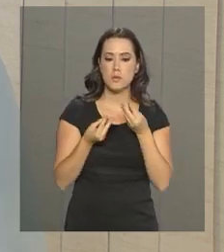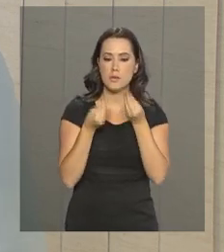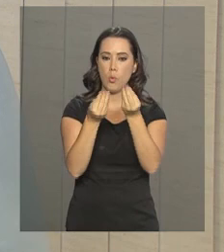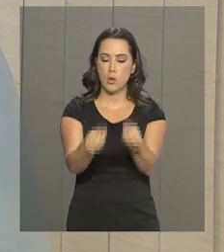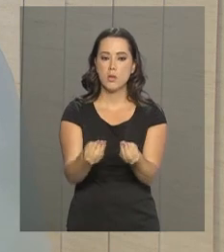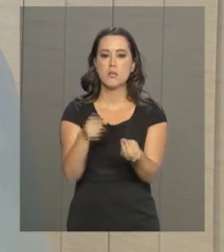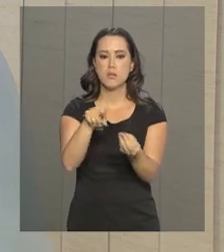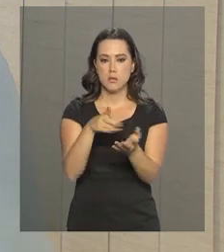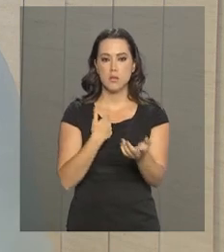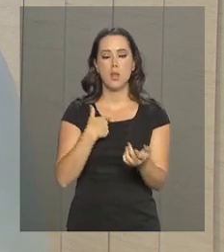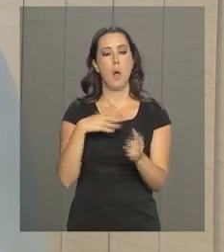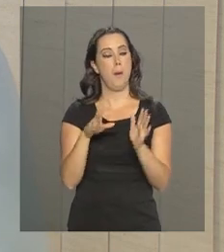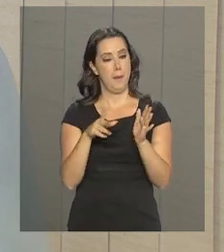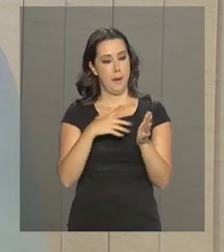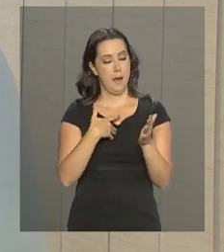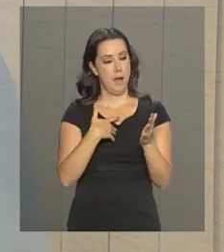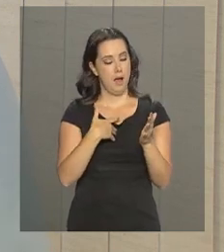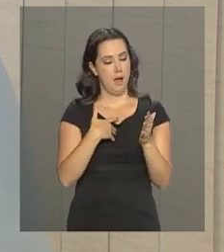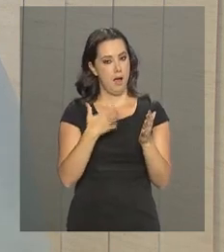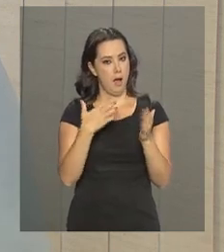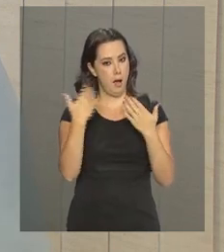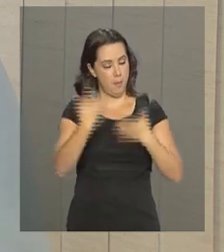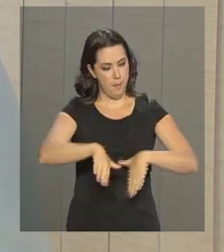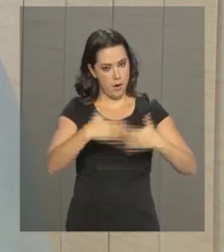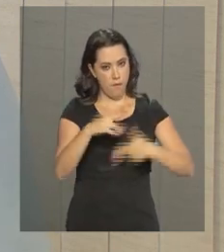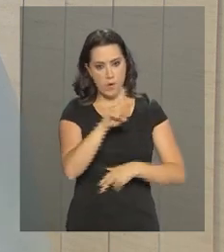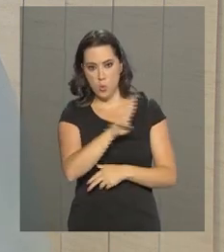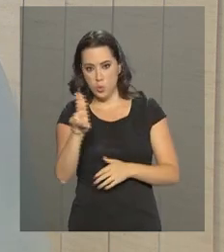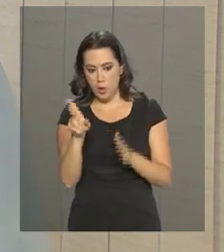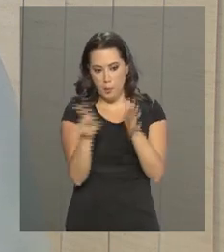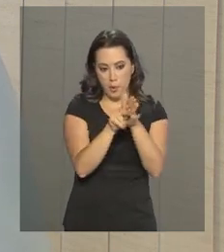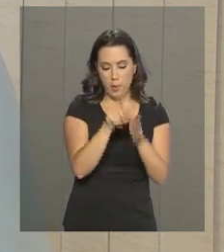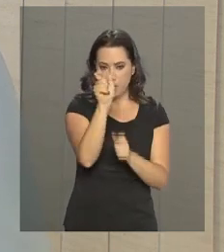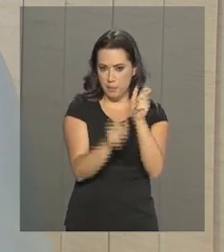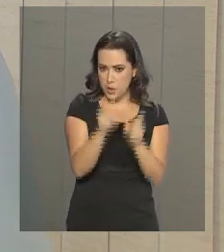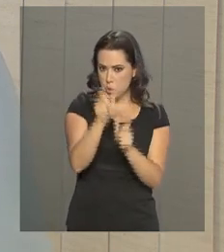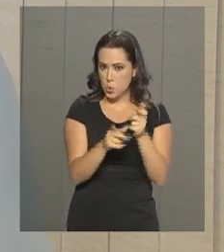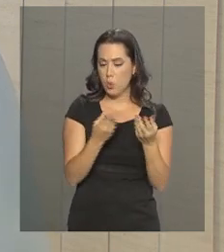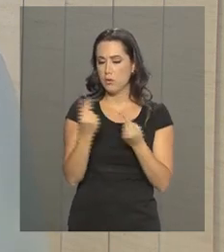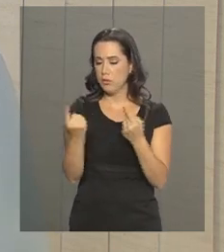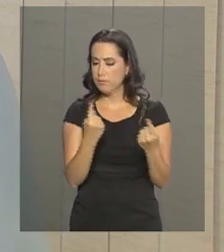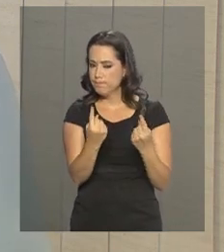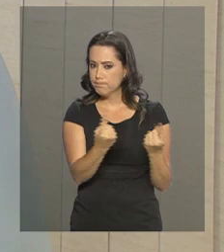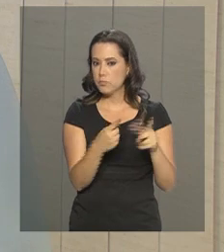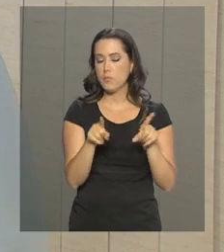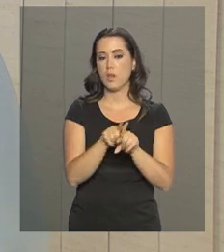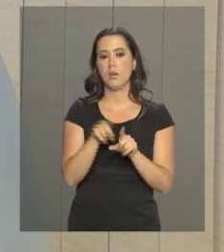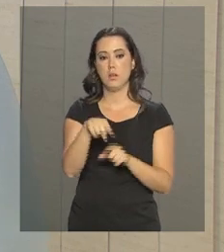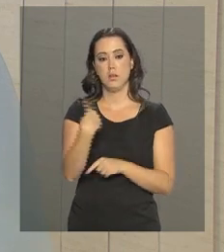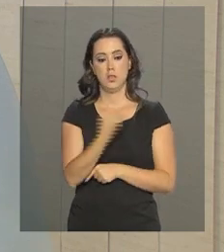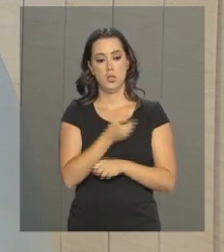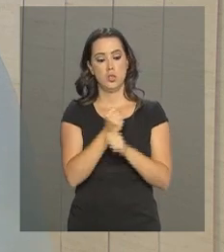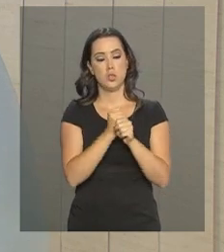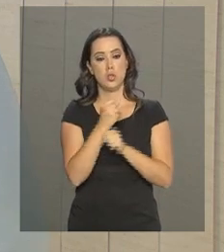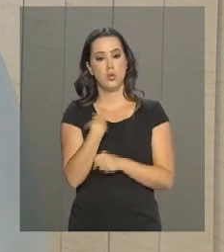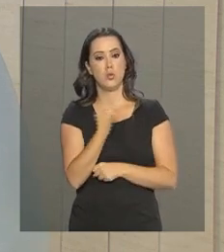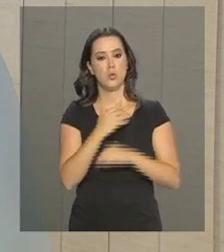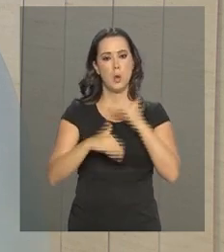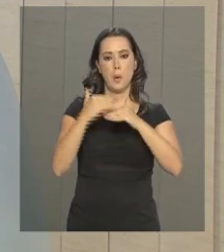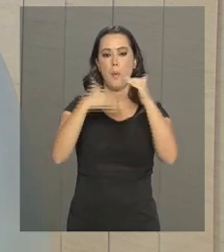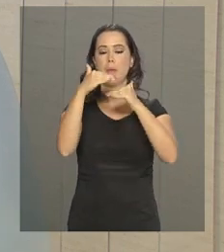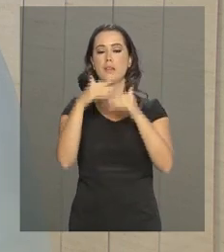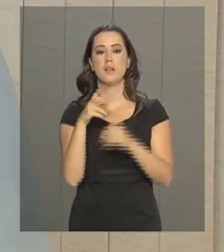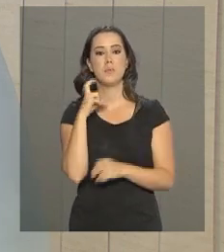medidas a prova personalizada que foi implementado em 2017 e esse ano nós aumentamos o número em cinco vez de